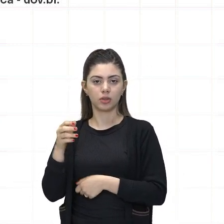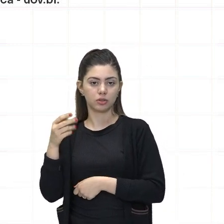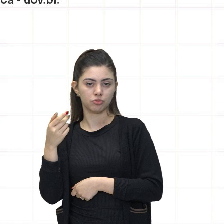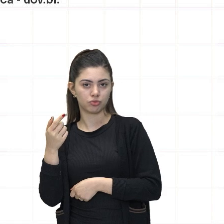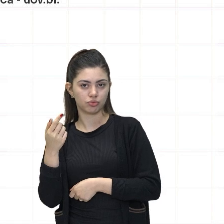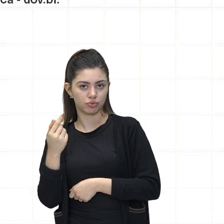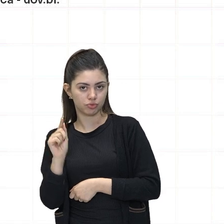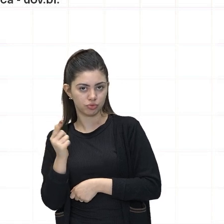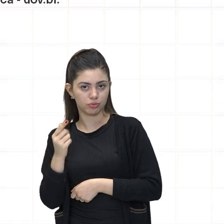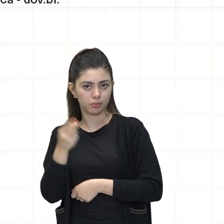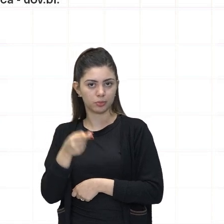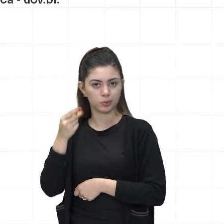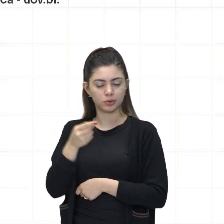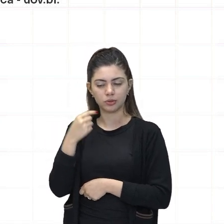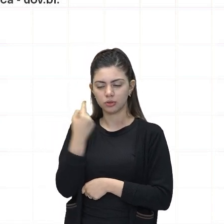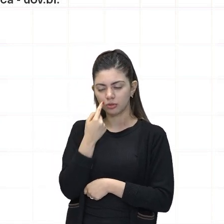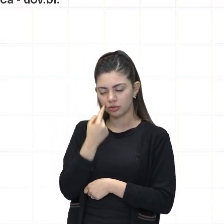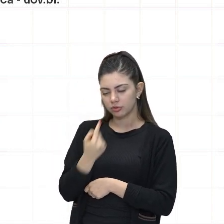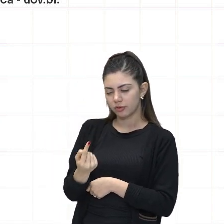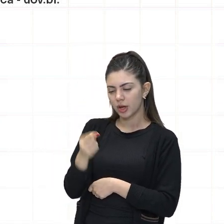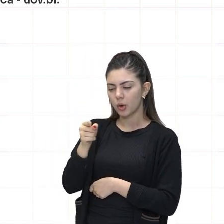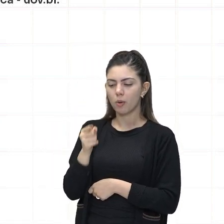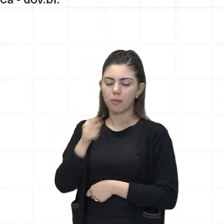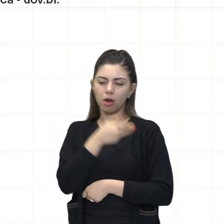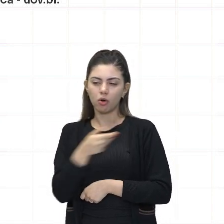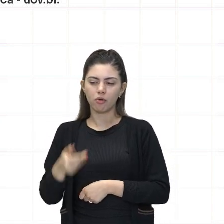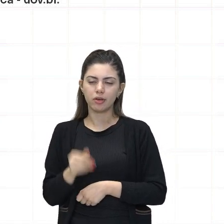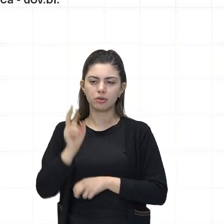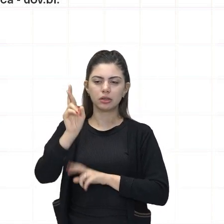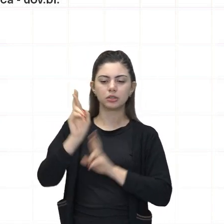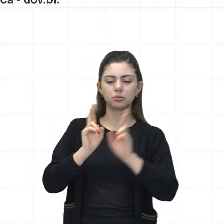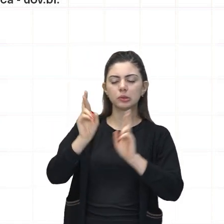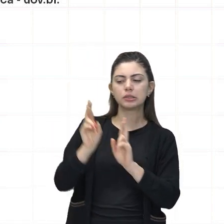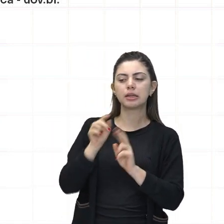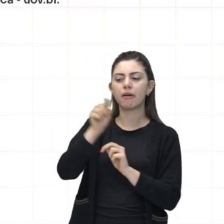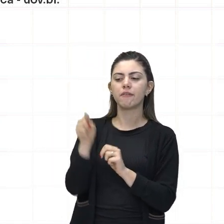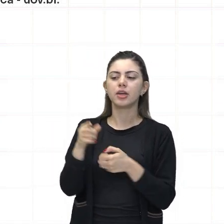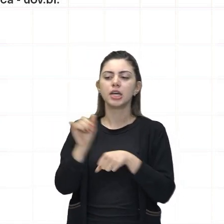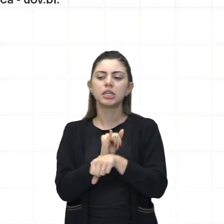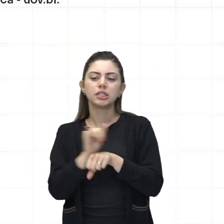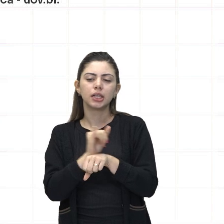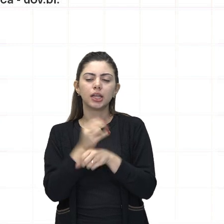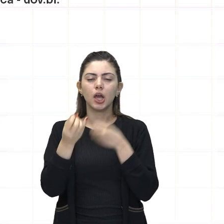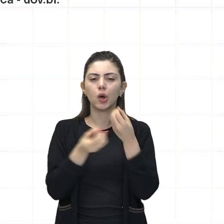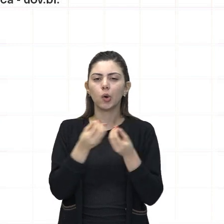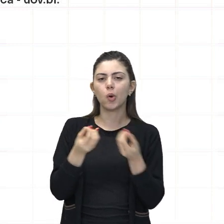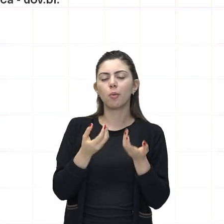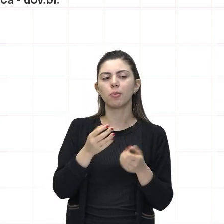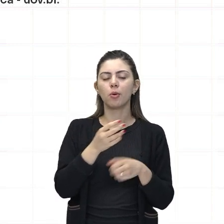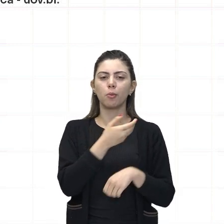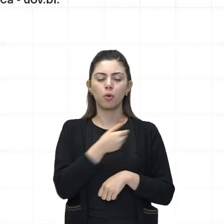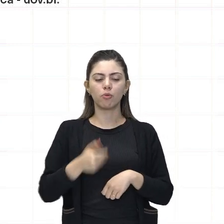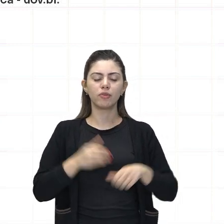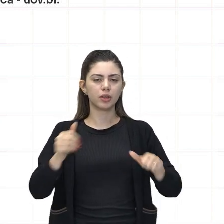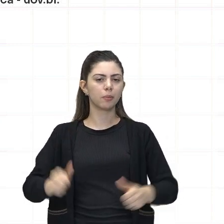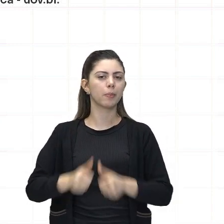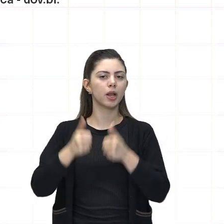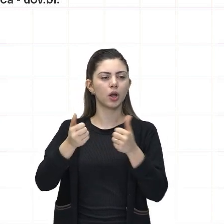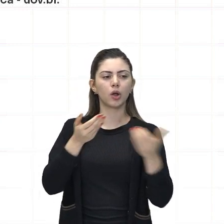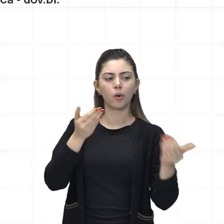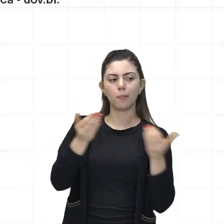né, o que os governantes estão fazendo para melhorar as características do seu país em relação aos outros países,